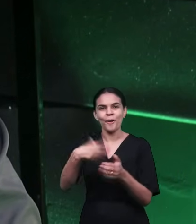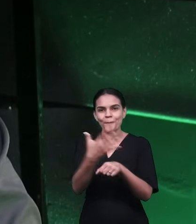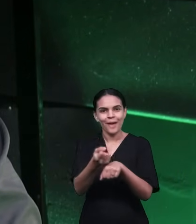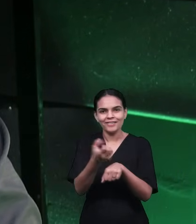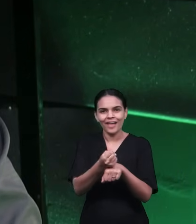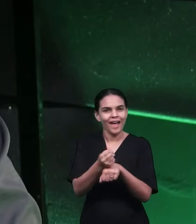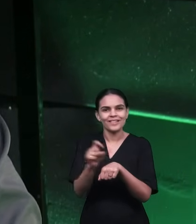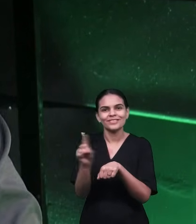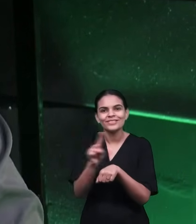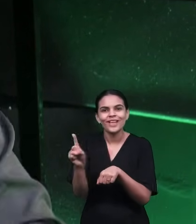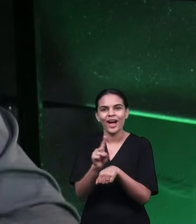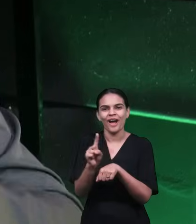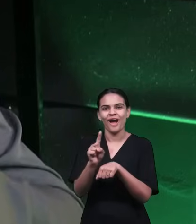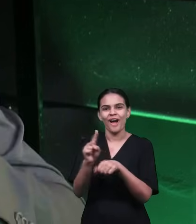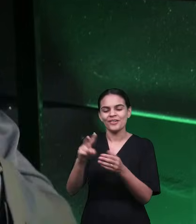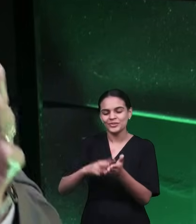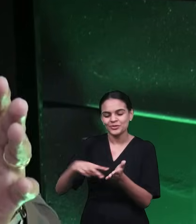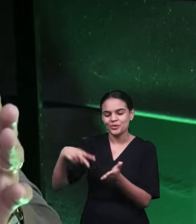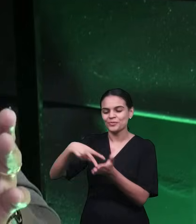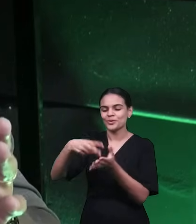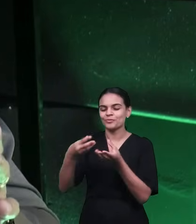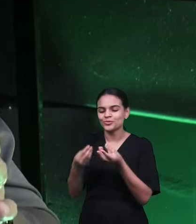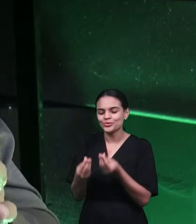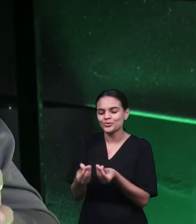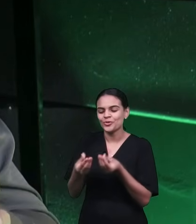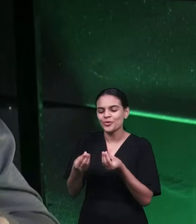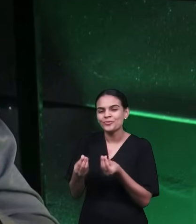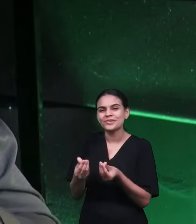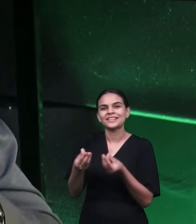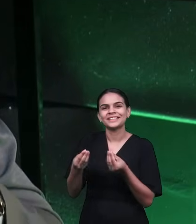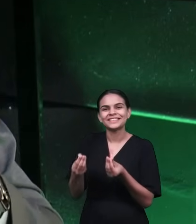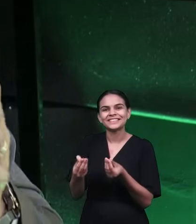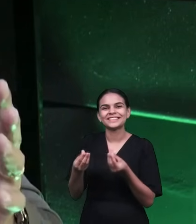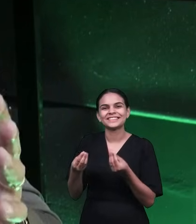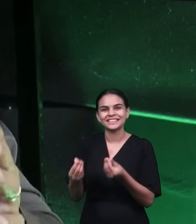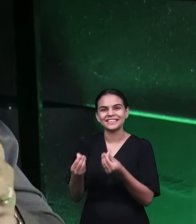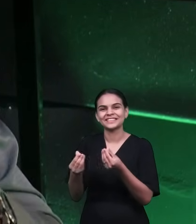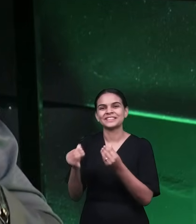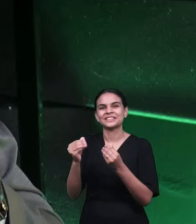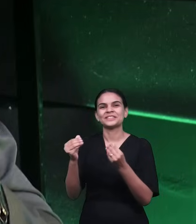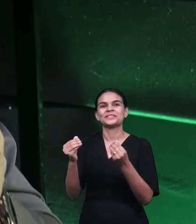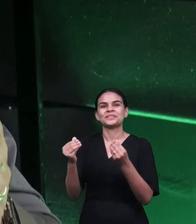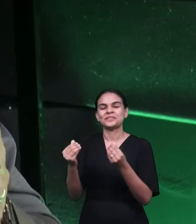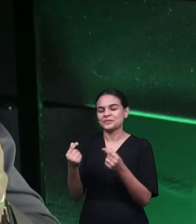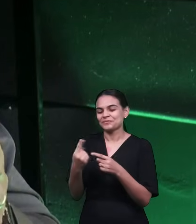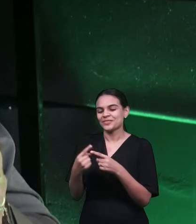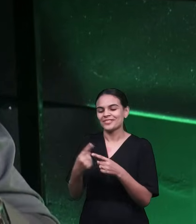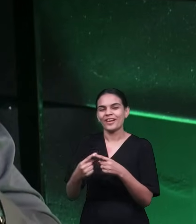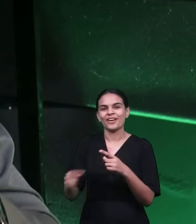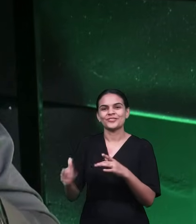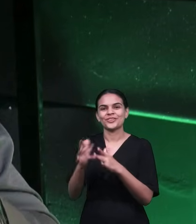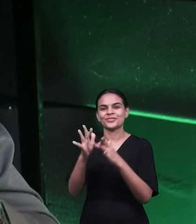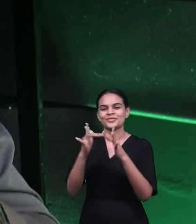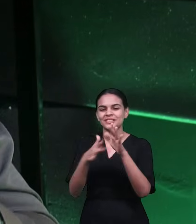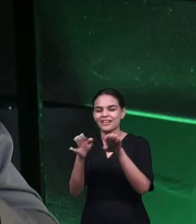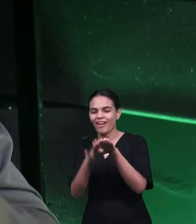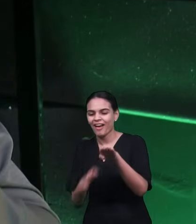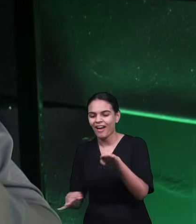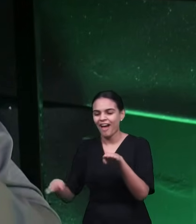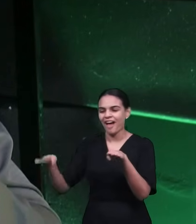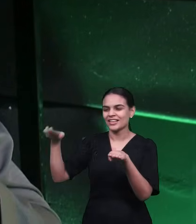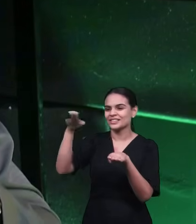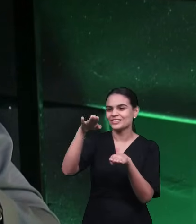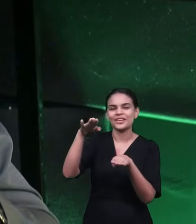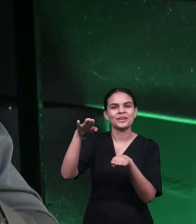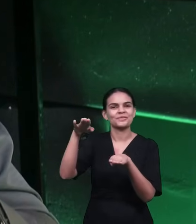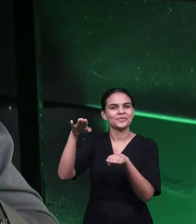Né? Substância, porque transcende. Porque é o Senhor do tempo, que está acima do tempo do homem, do Cronos, está acima